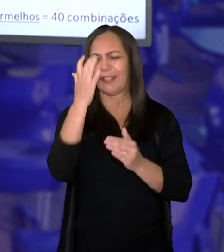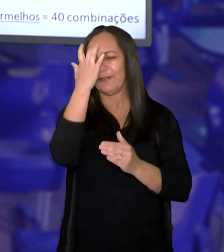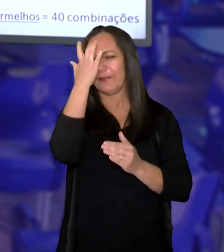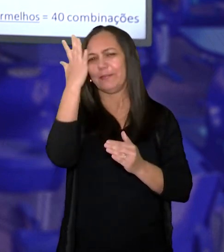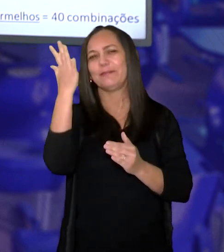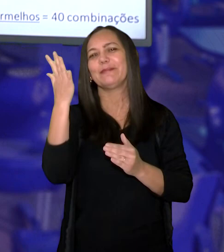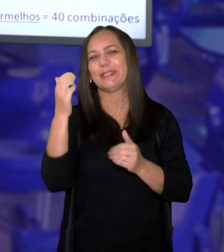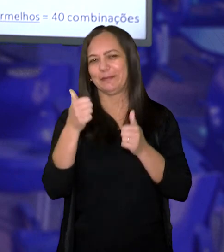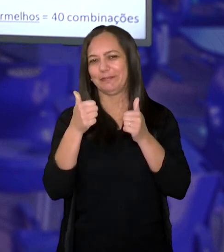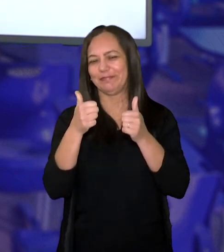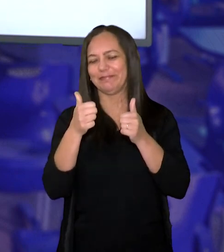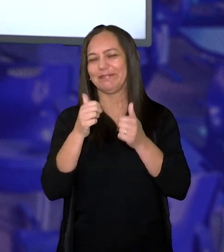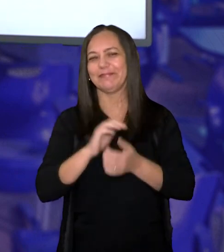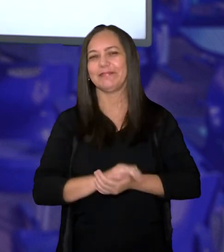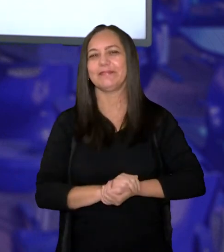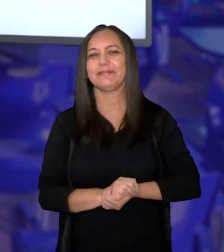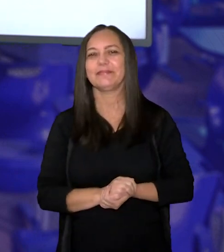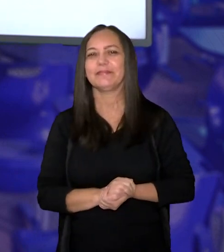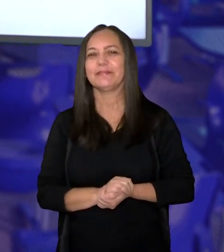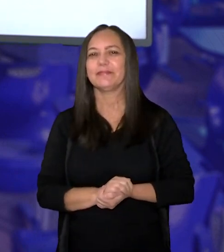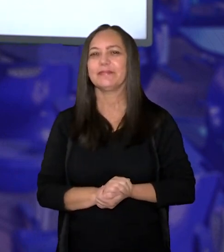Muito fácil, não é?